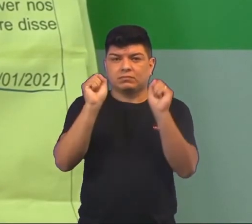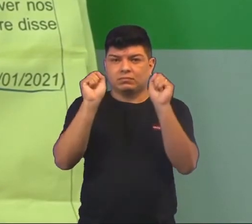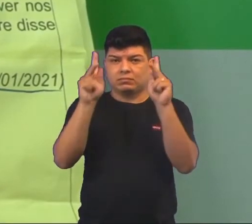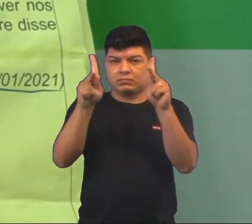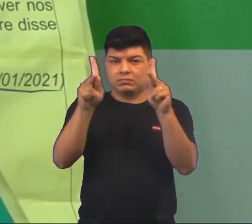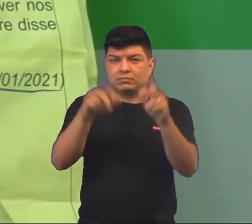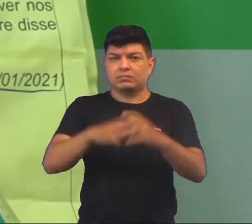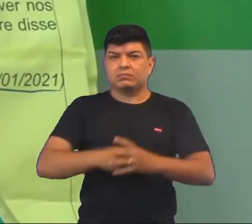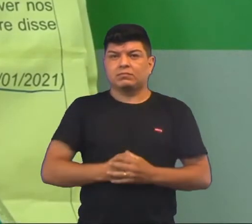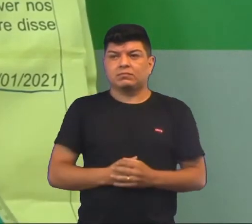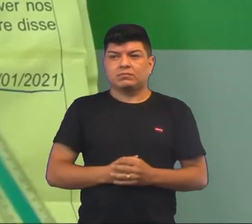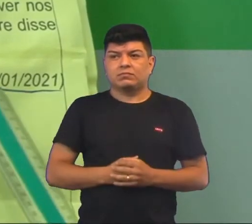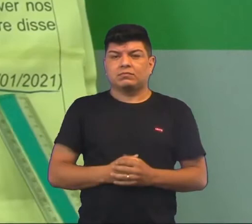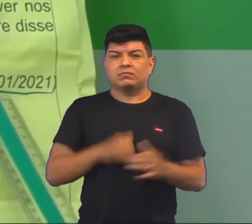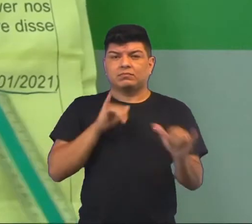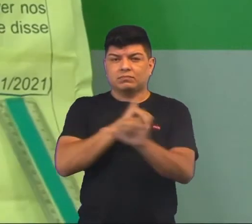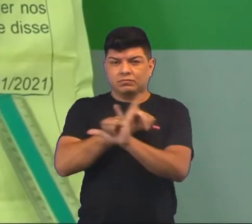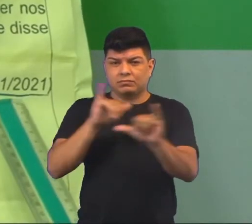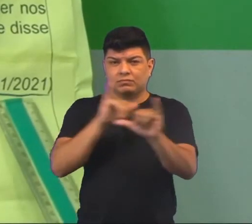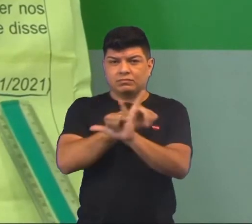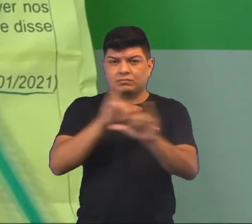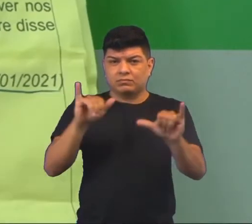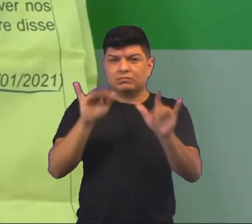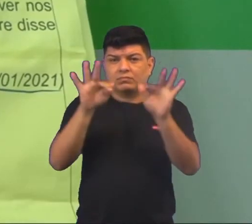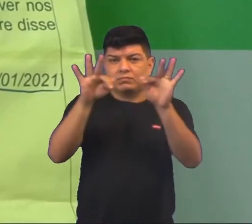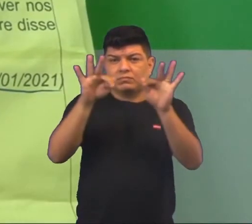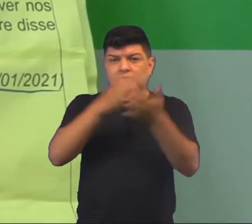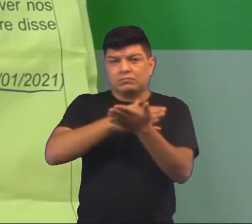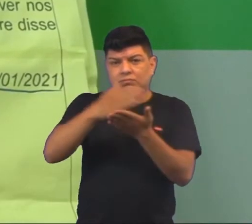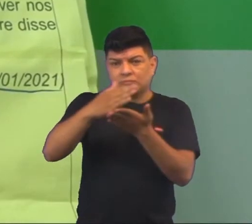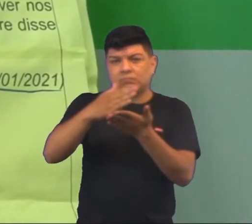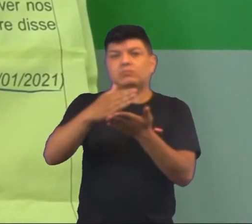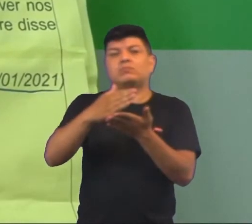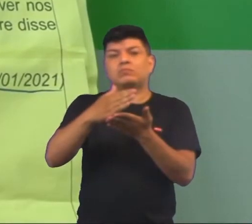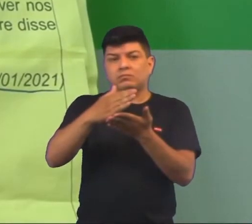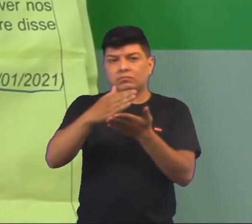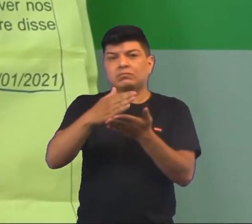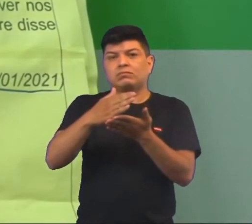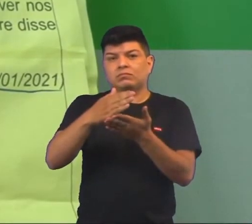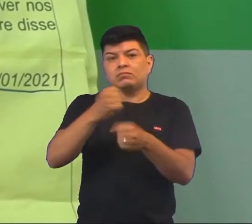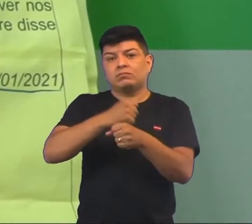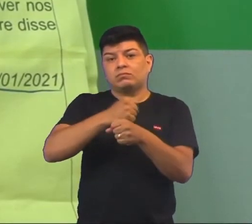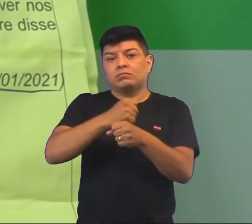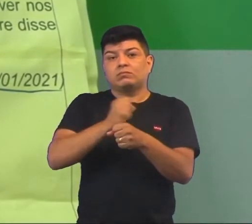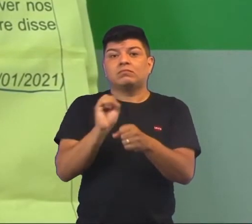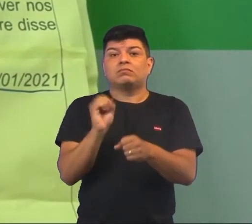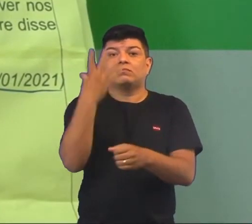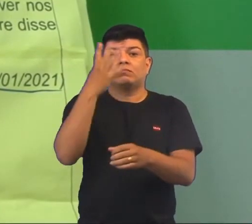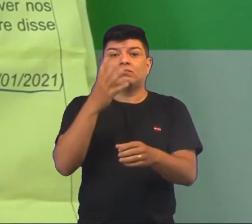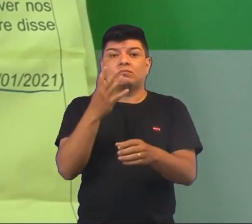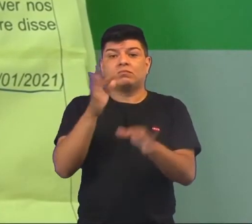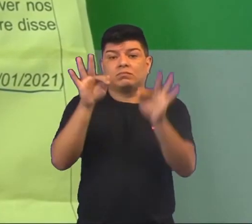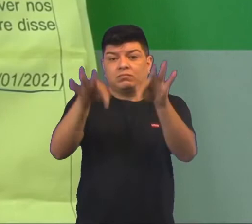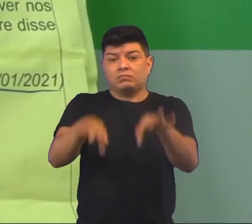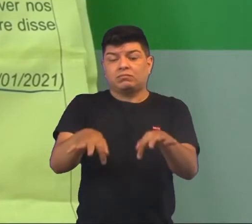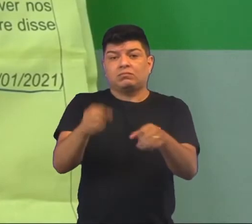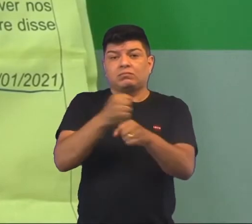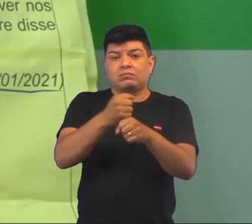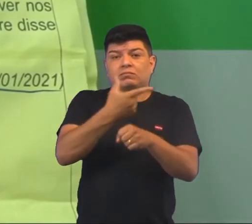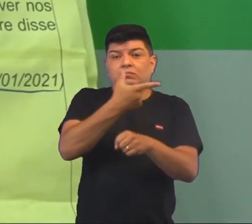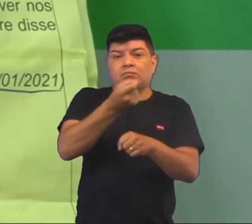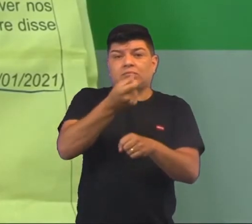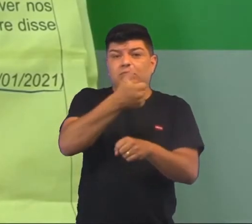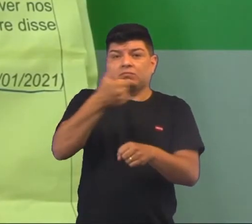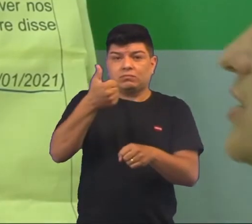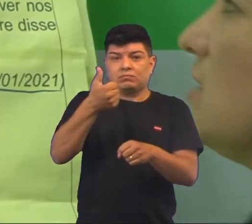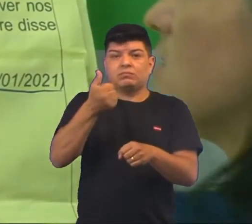ok? A notícia foi noticiada no início do ano e está dizendo que vai acontecer no final de 2021. Então, esses